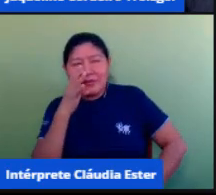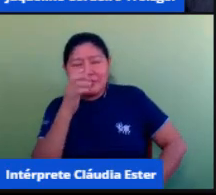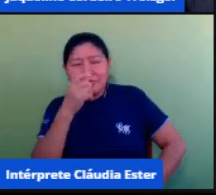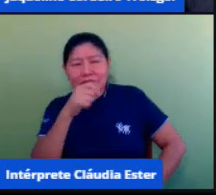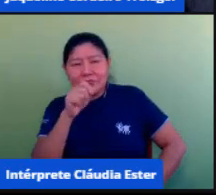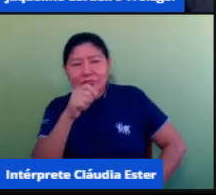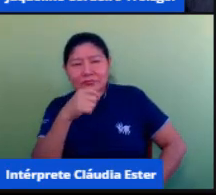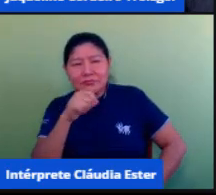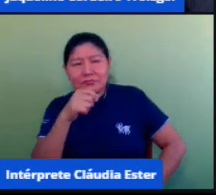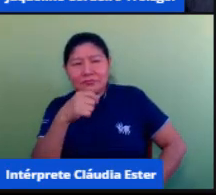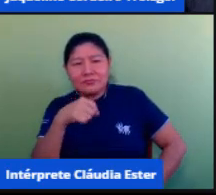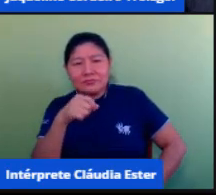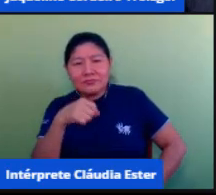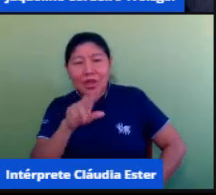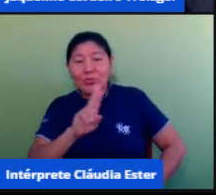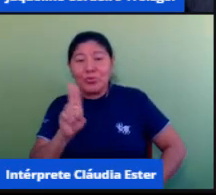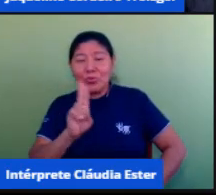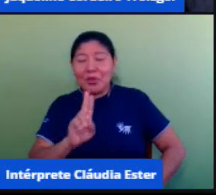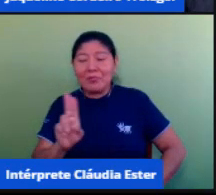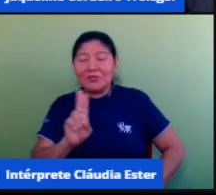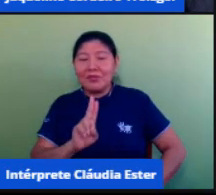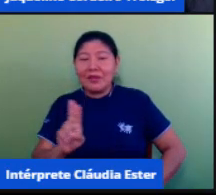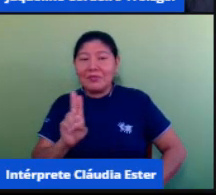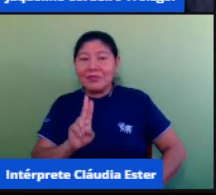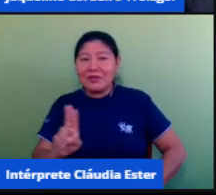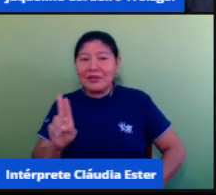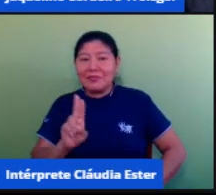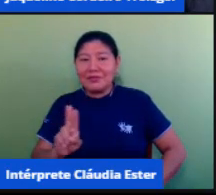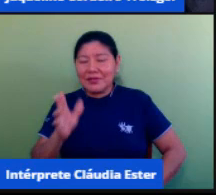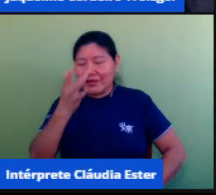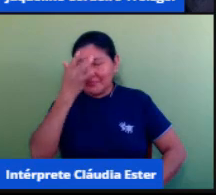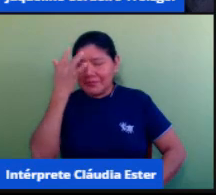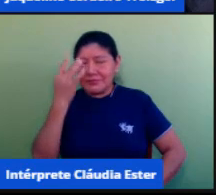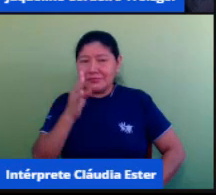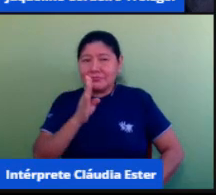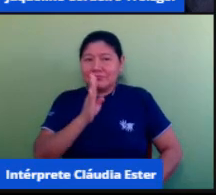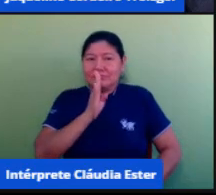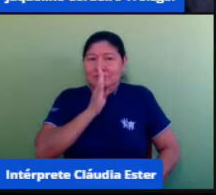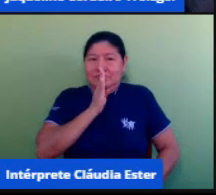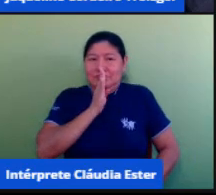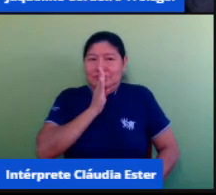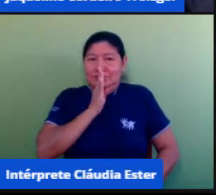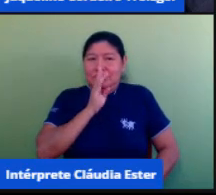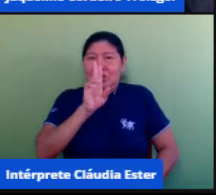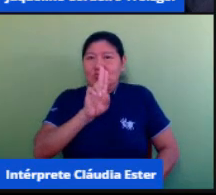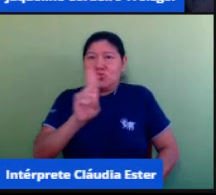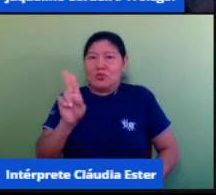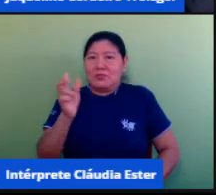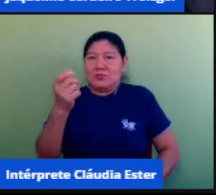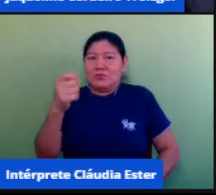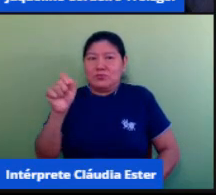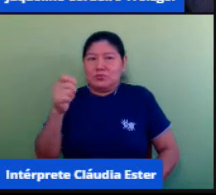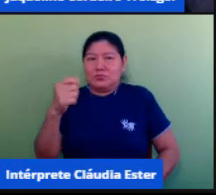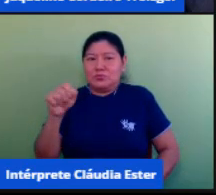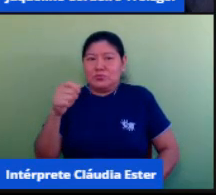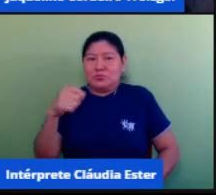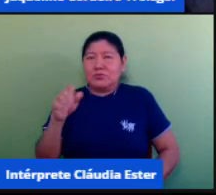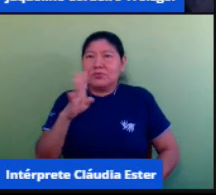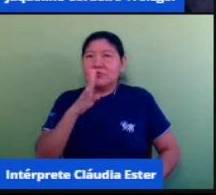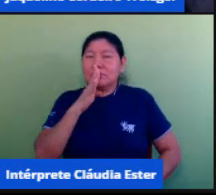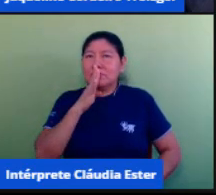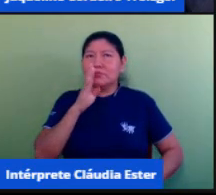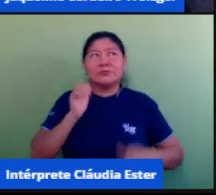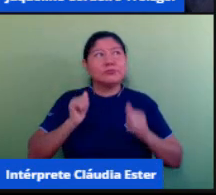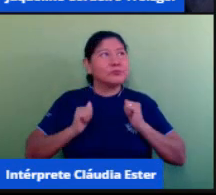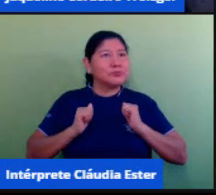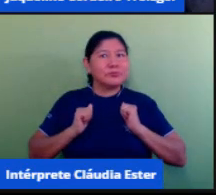falava, mas quem que entrou com o nome fulano de tal? Aí a pessoa quieta. Mas quem está com o nome do fulano de tal? A pessoa quieta. Aí eu